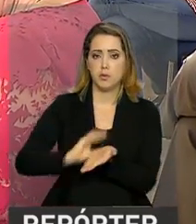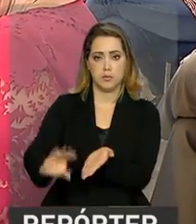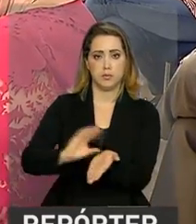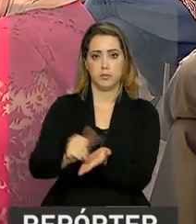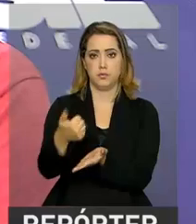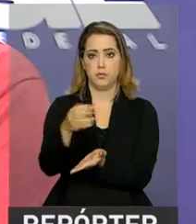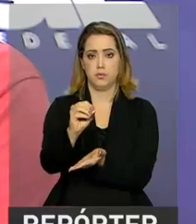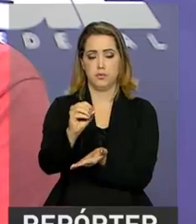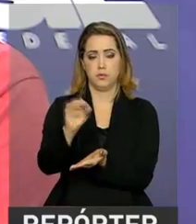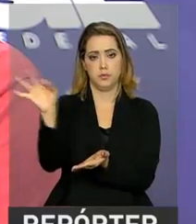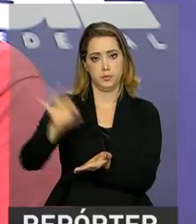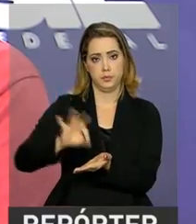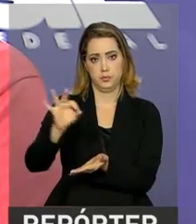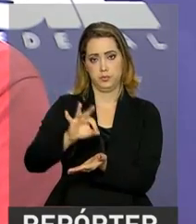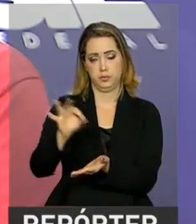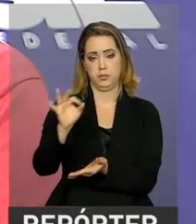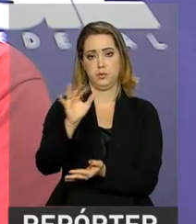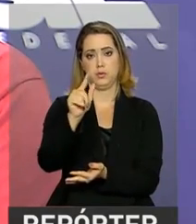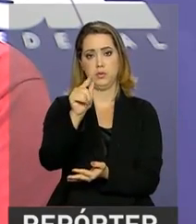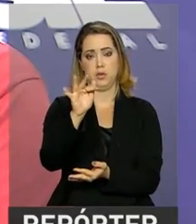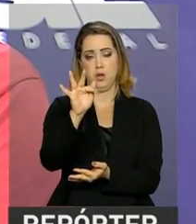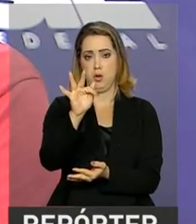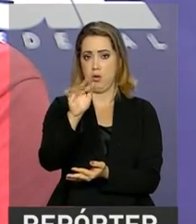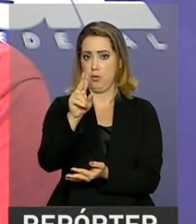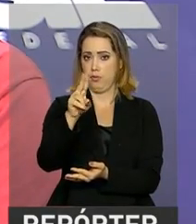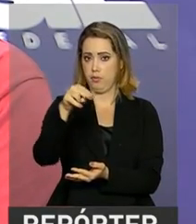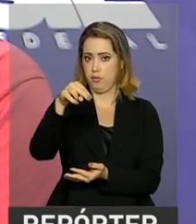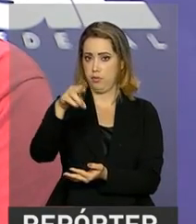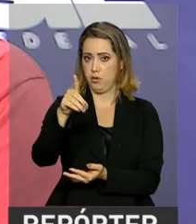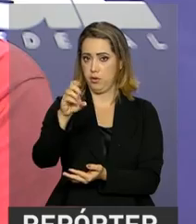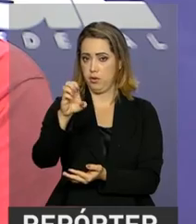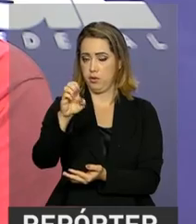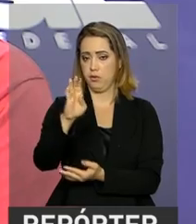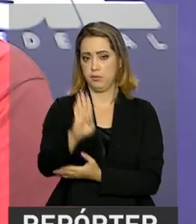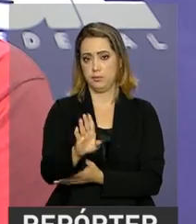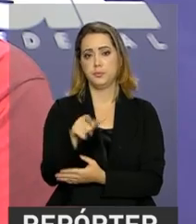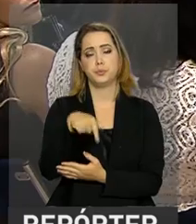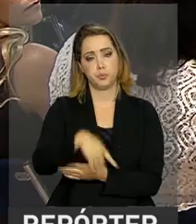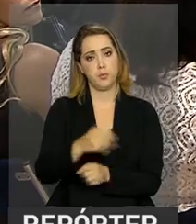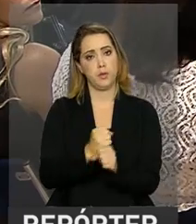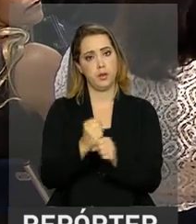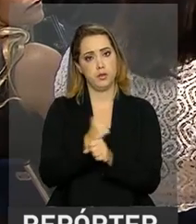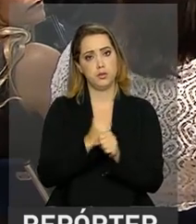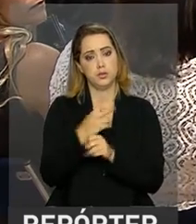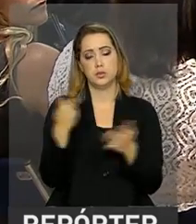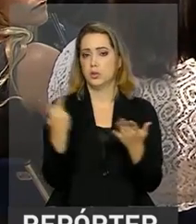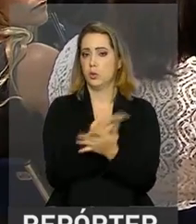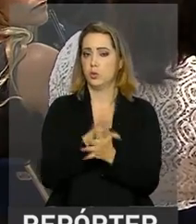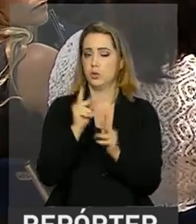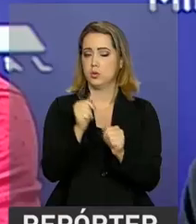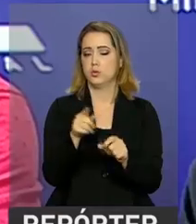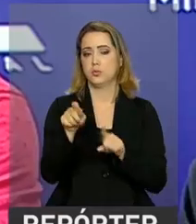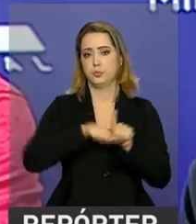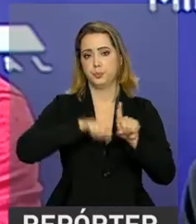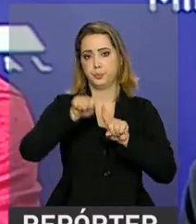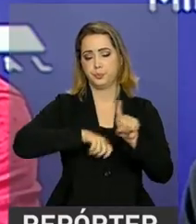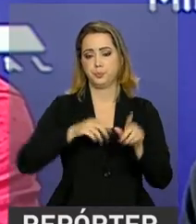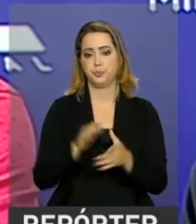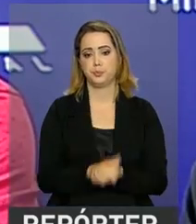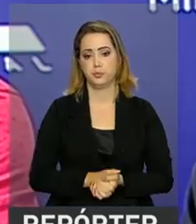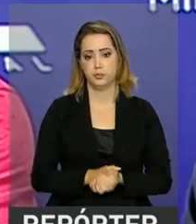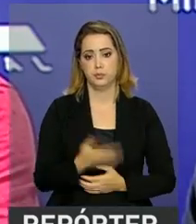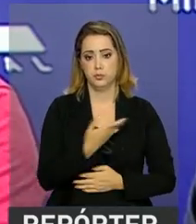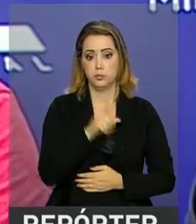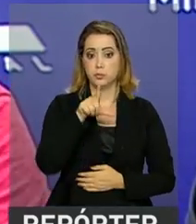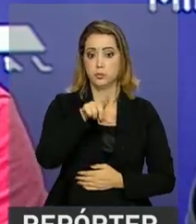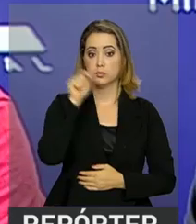e municípios. De acordo com o ministro Mendonça Filho, a partir deste ano, o pagamento será feito mensalmente. Essa decisão